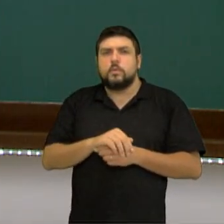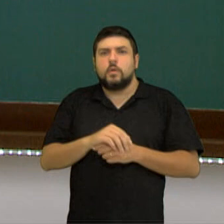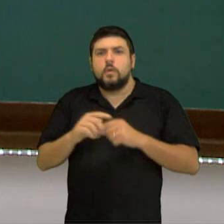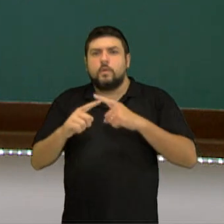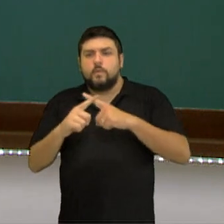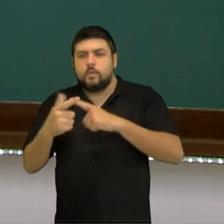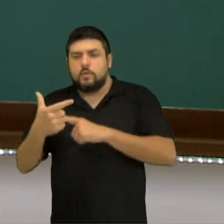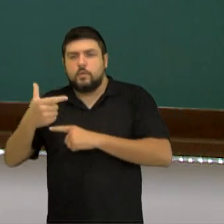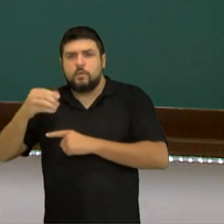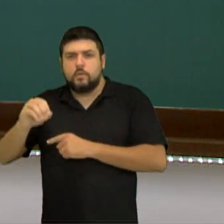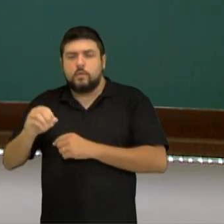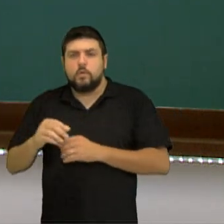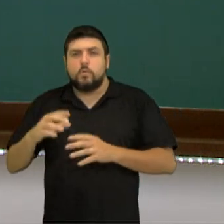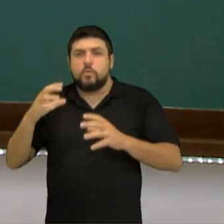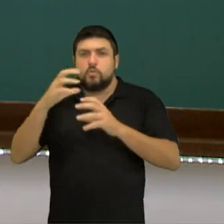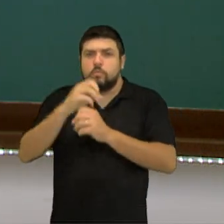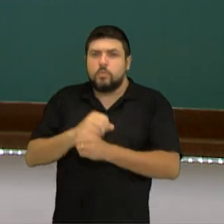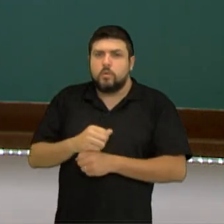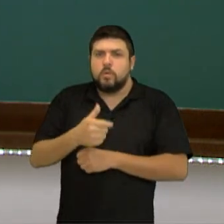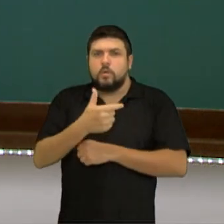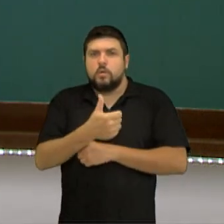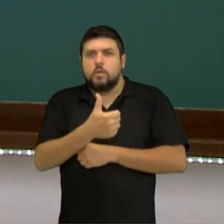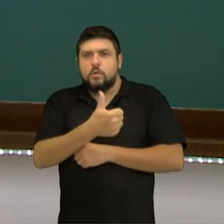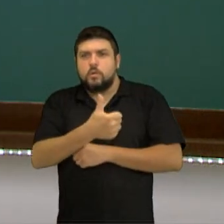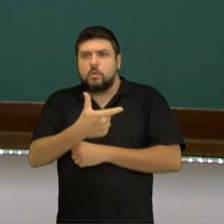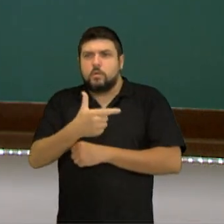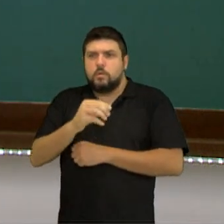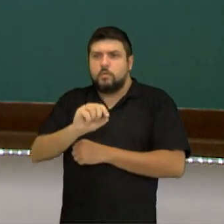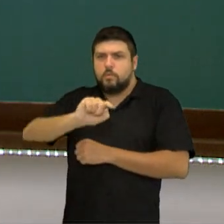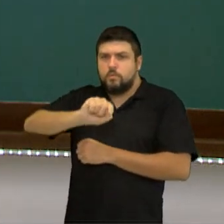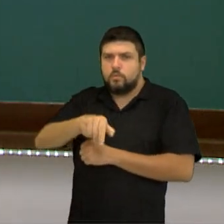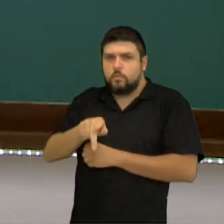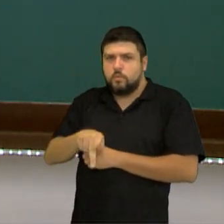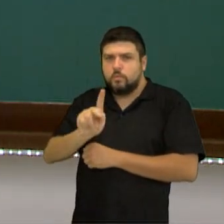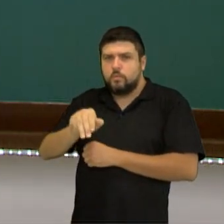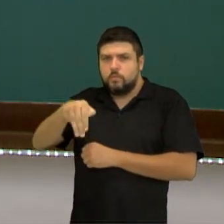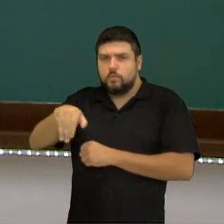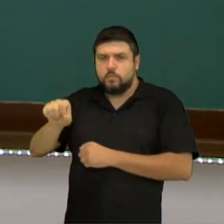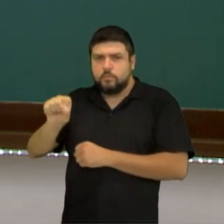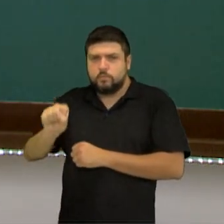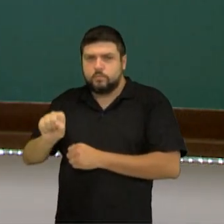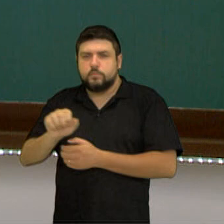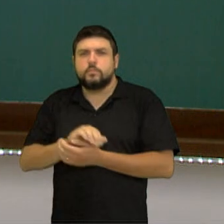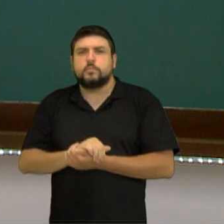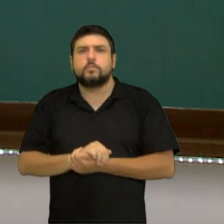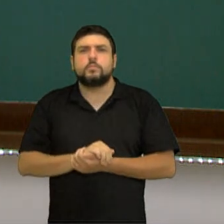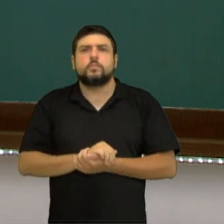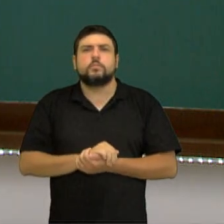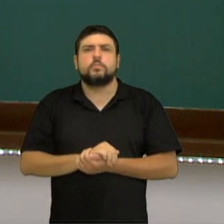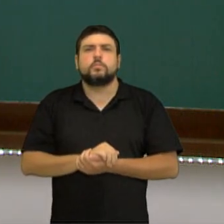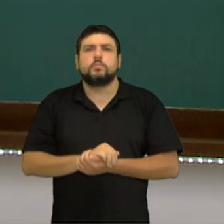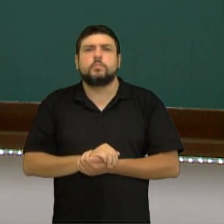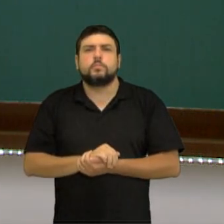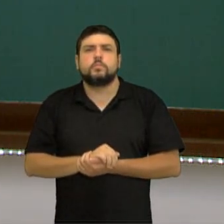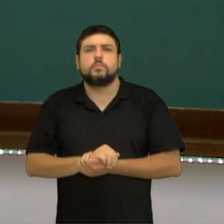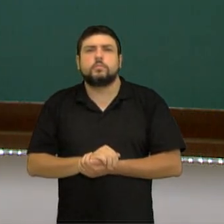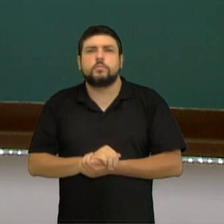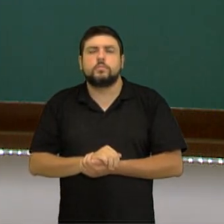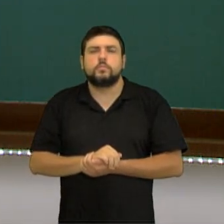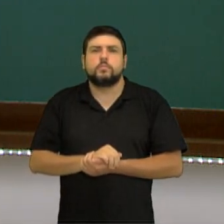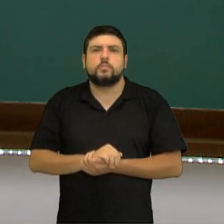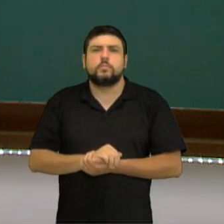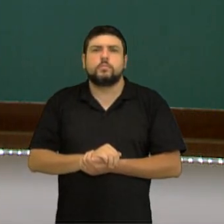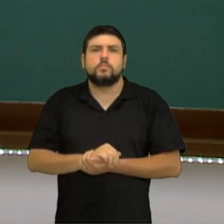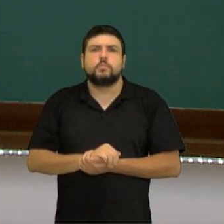a 120.000 quilos por metro por segundo. Ok? Agora é o seguinte,